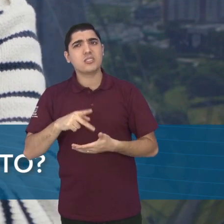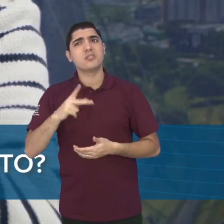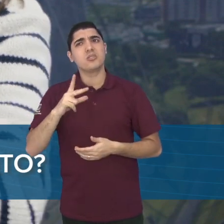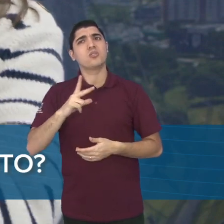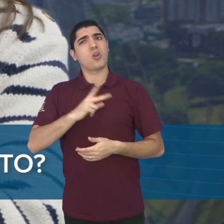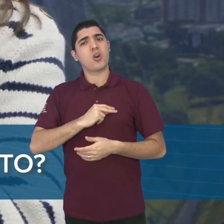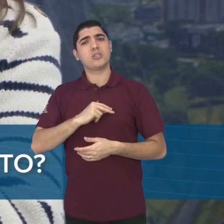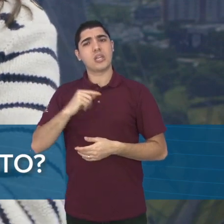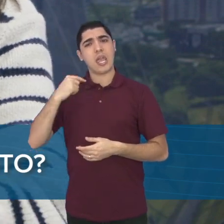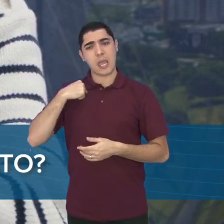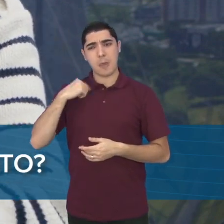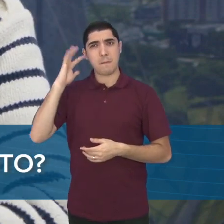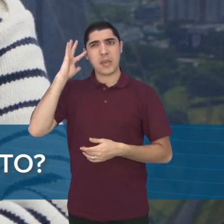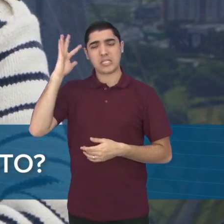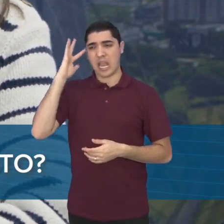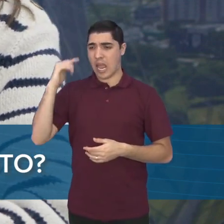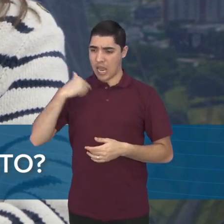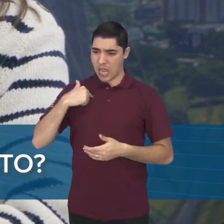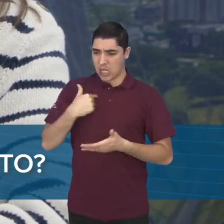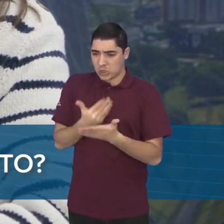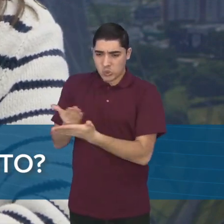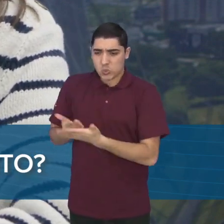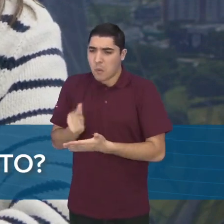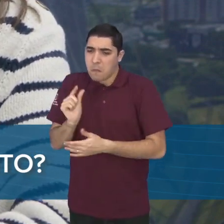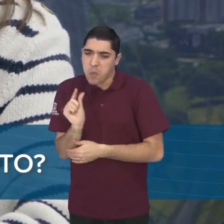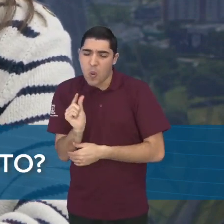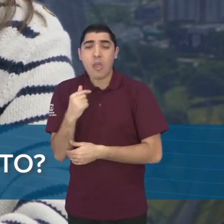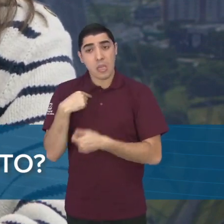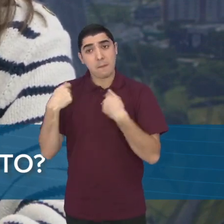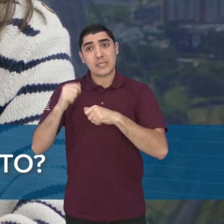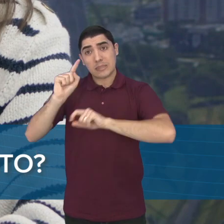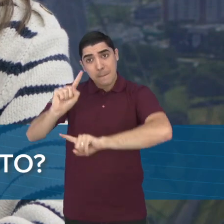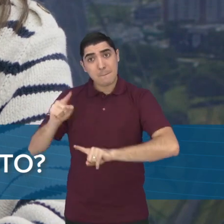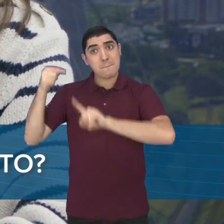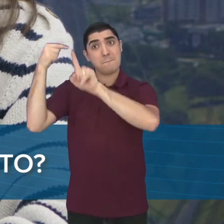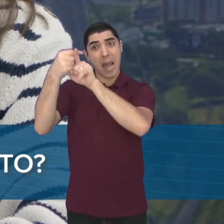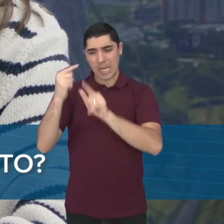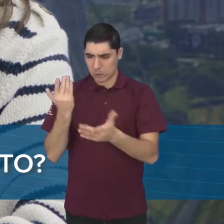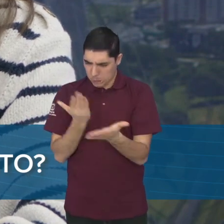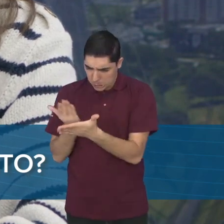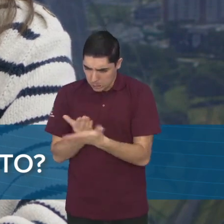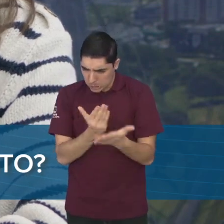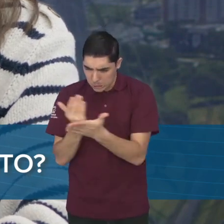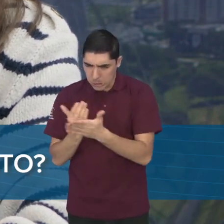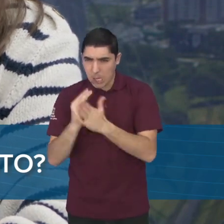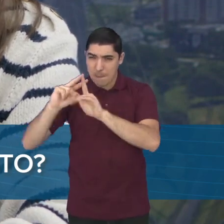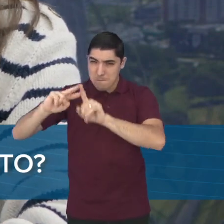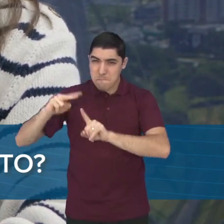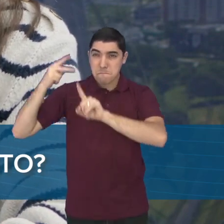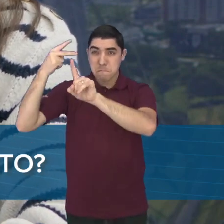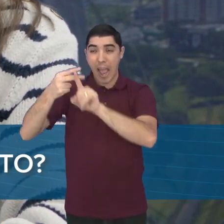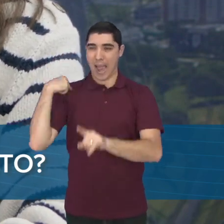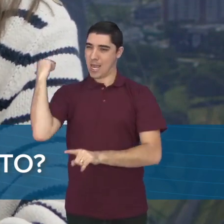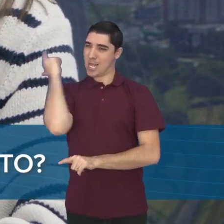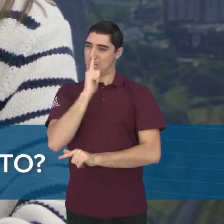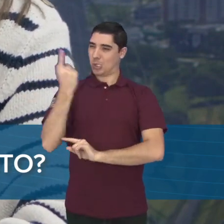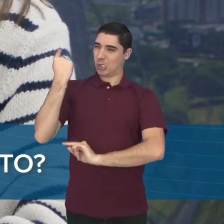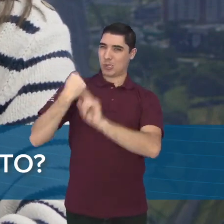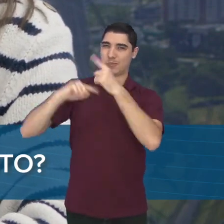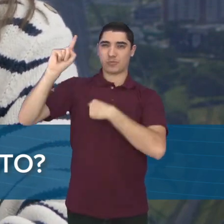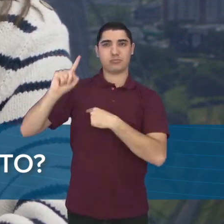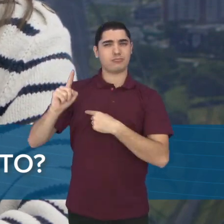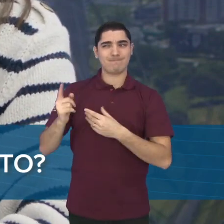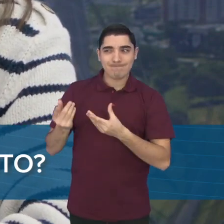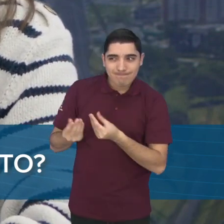que eu ainda não estudei tanto, eu preciso estudar mais, então eu ainda não sou merecedora, eu não consigo enxergar que isso é um sucesso, porque eu não estudei tanto ainda.